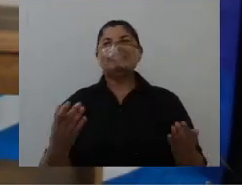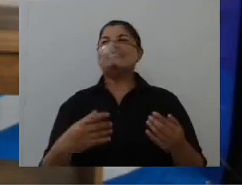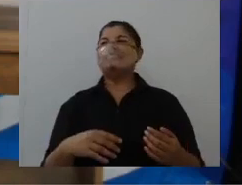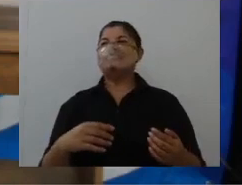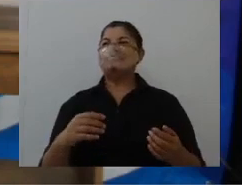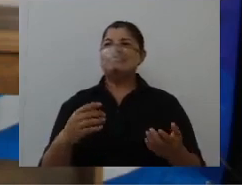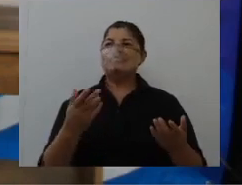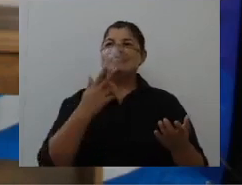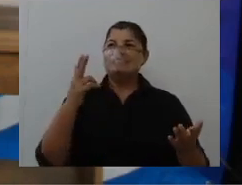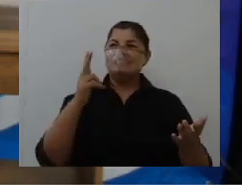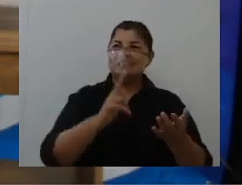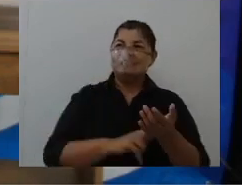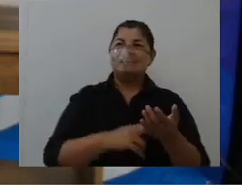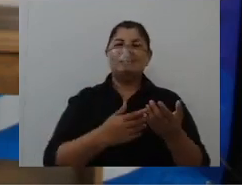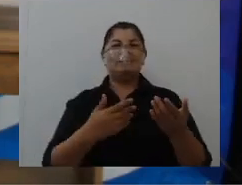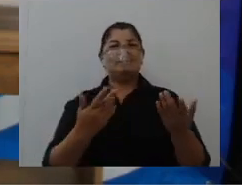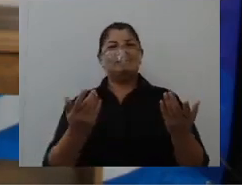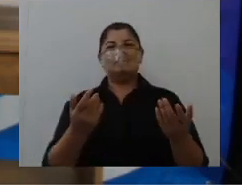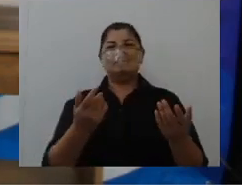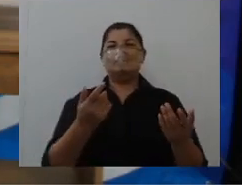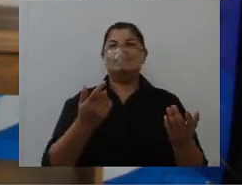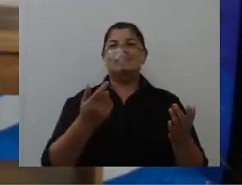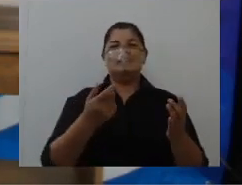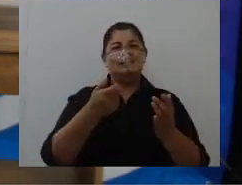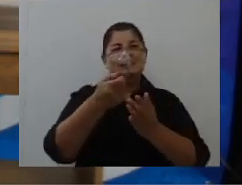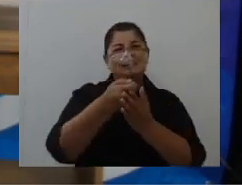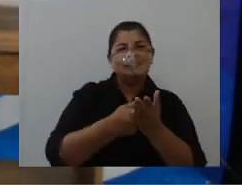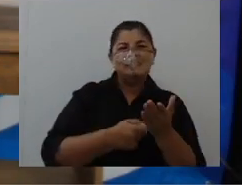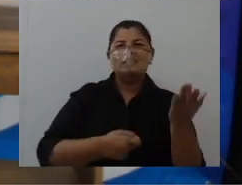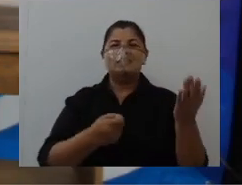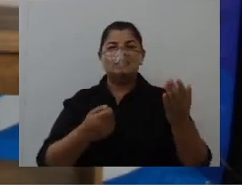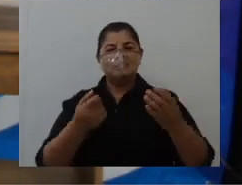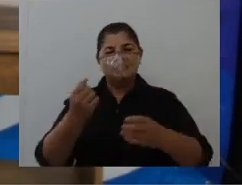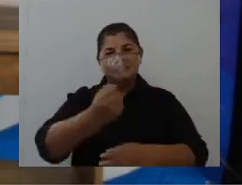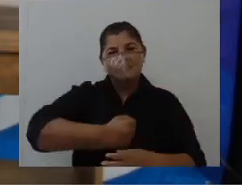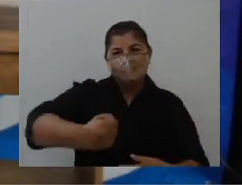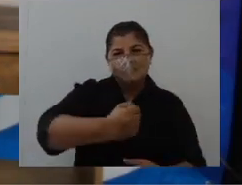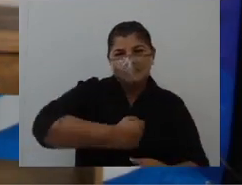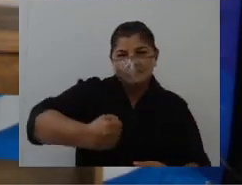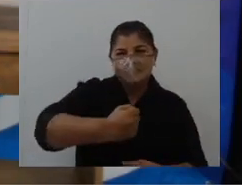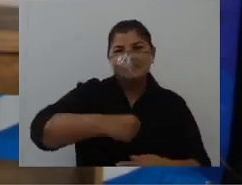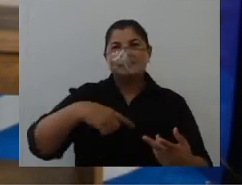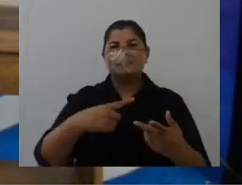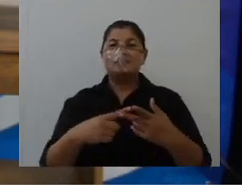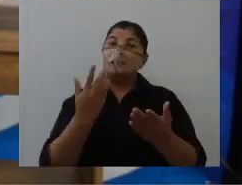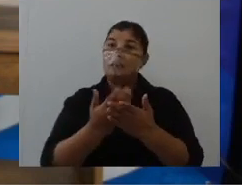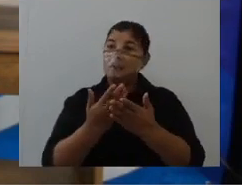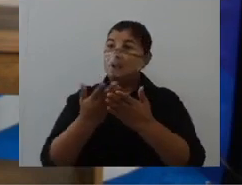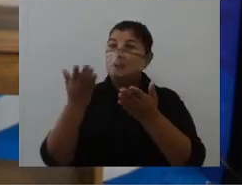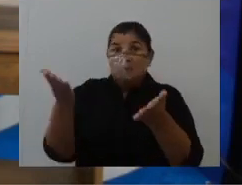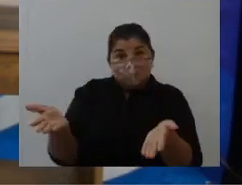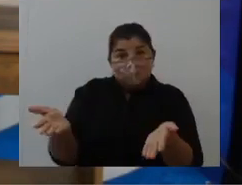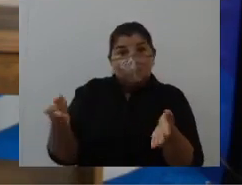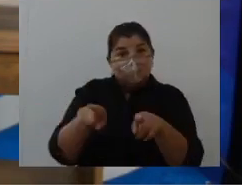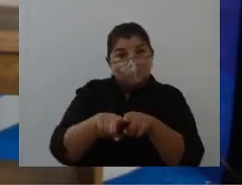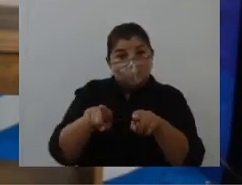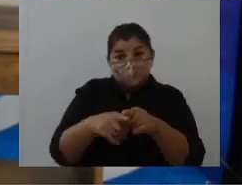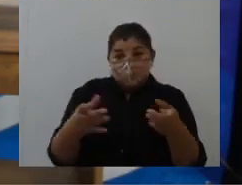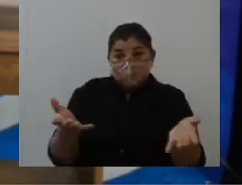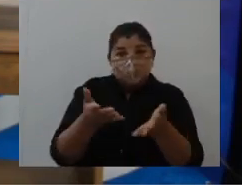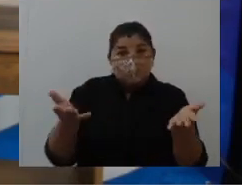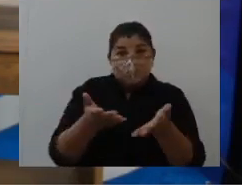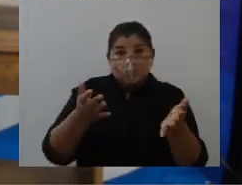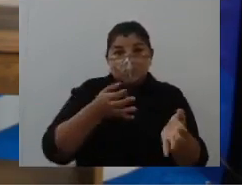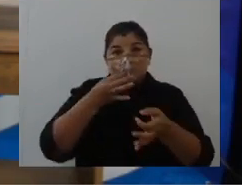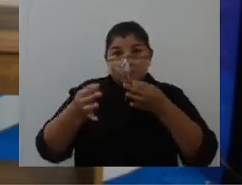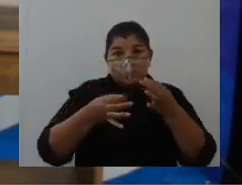Carta comercial, reportagem, receita culinária. Eita, que delícia. Ó, aula expositiva, né? O gênero que a gente está utilizando hoje.